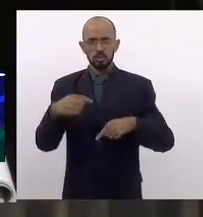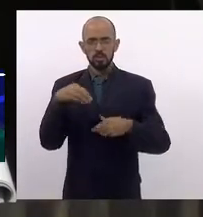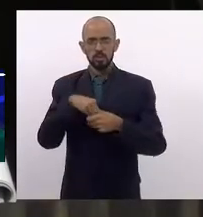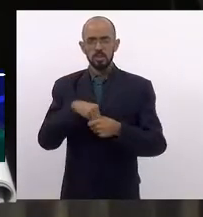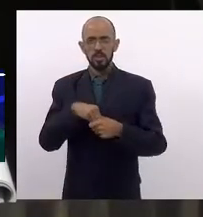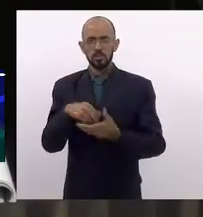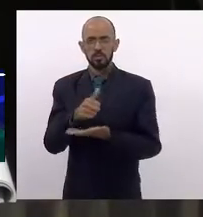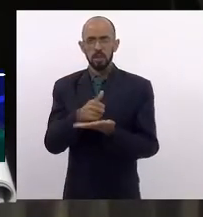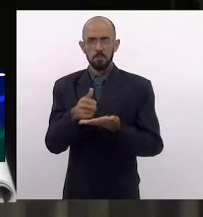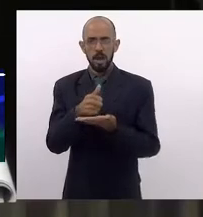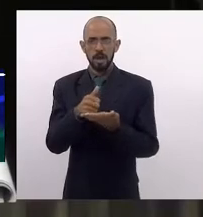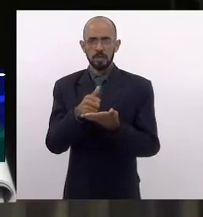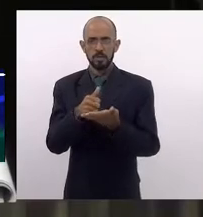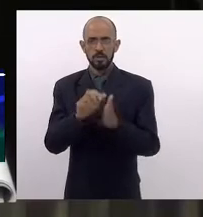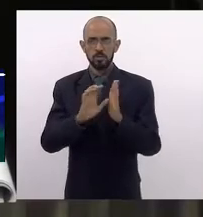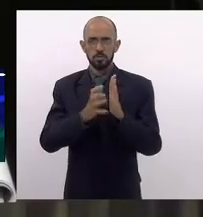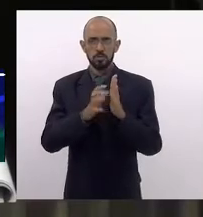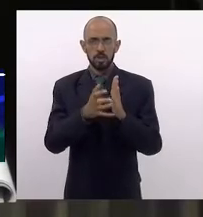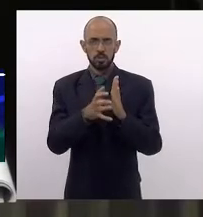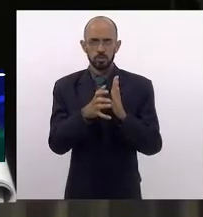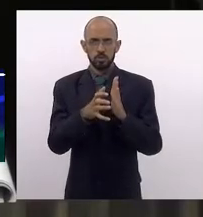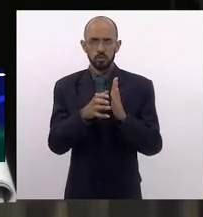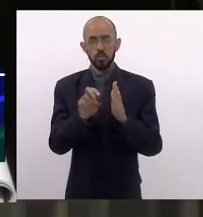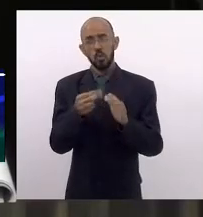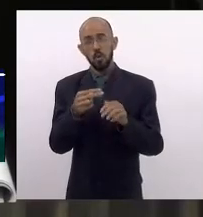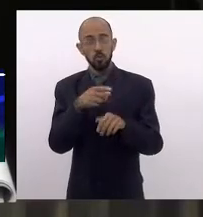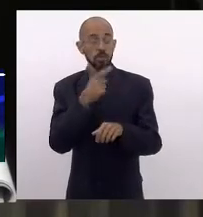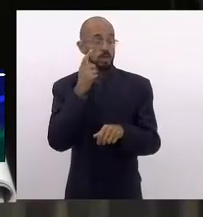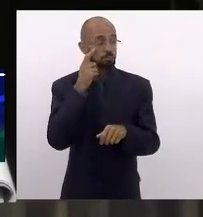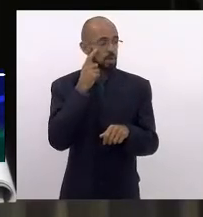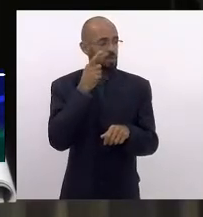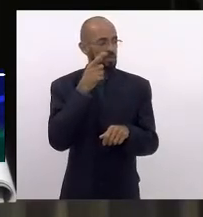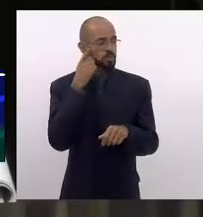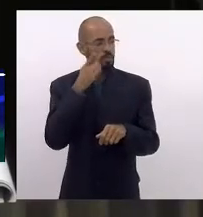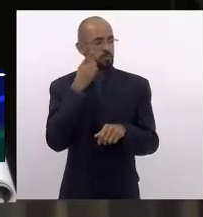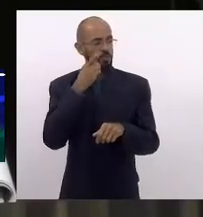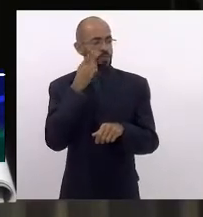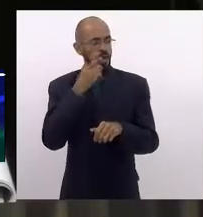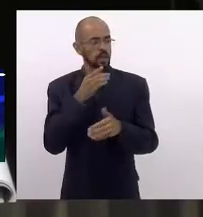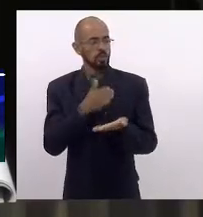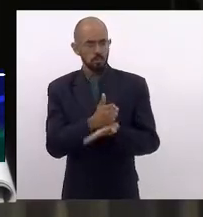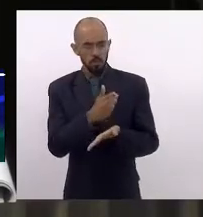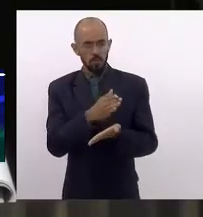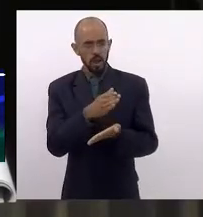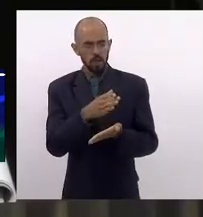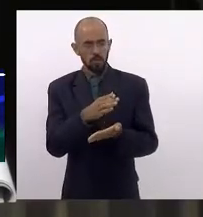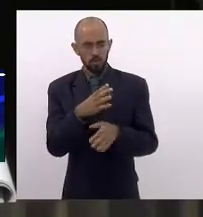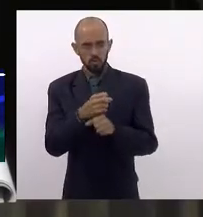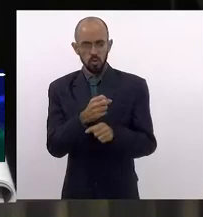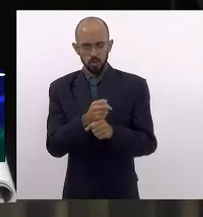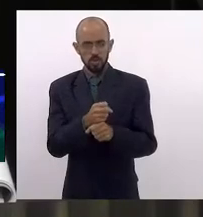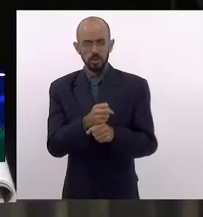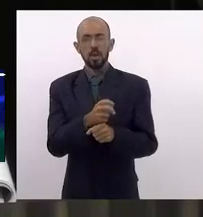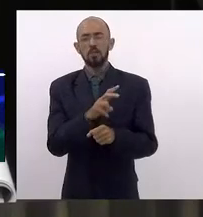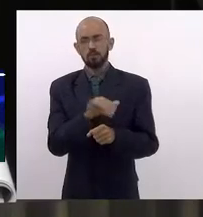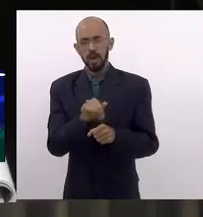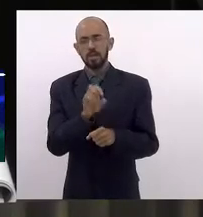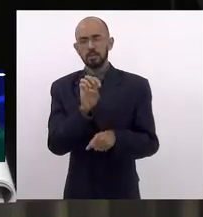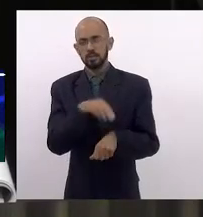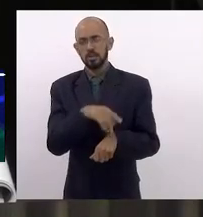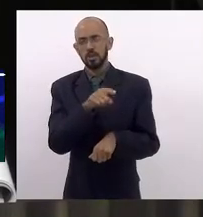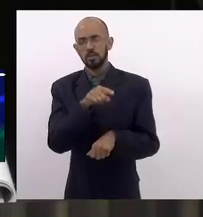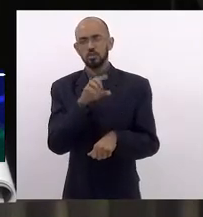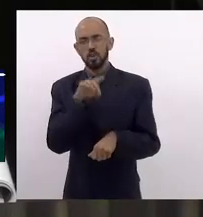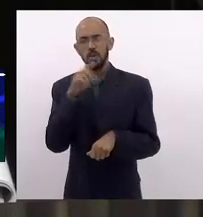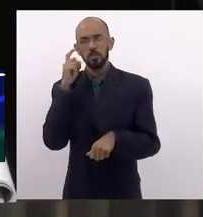eleitorais ou vocês pensam que os deputados vão sentar gases por quê que aprovar as contas claro que vão ser é só